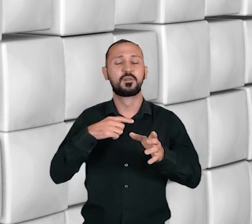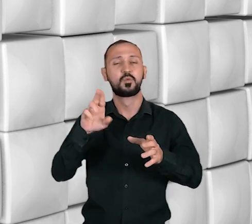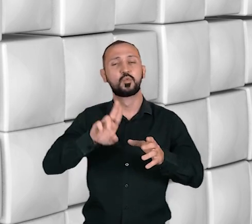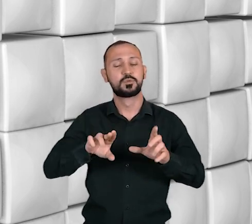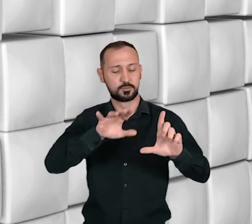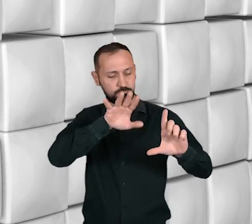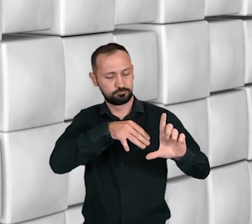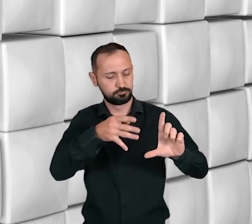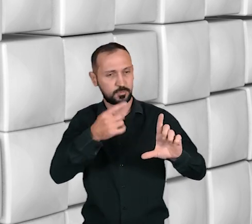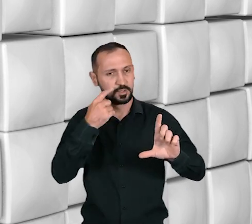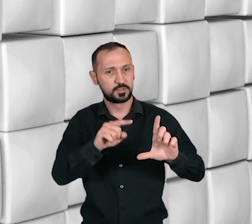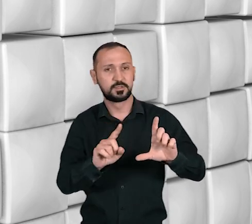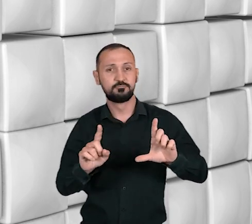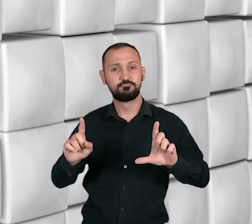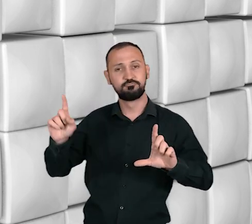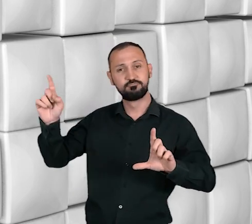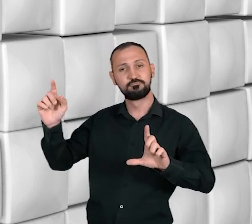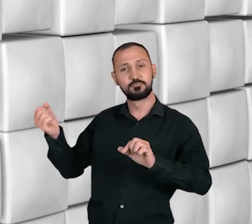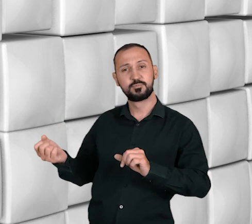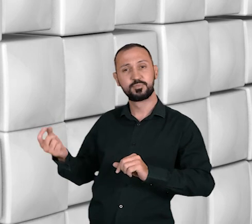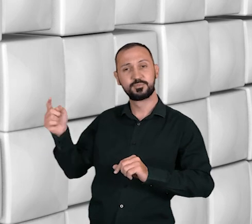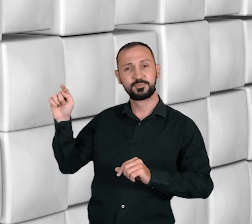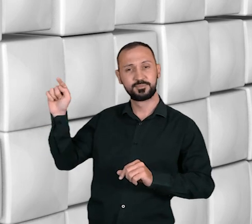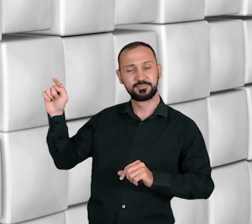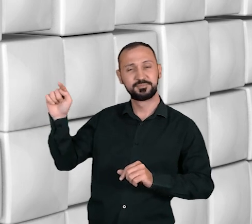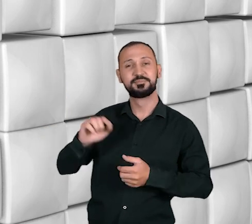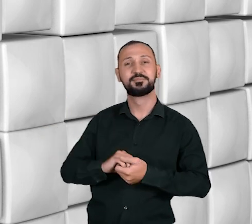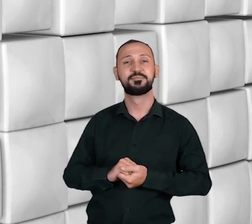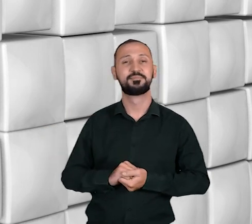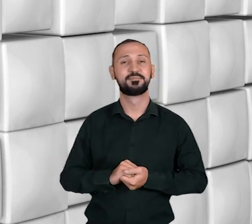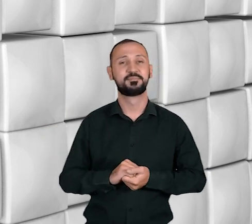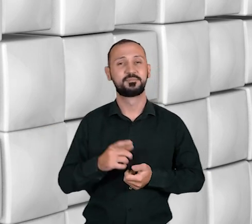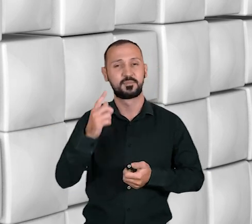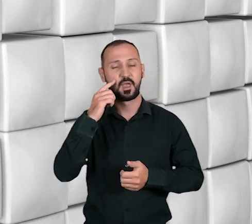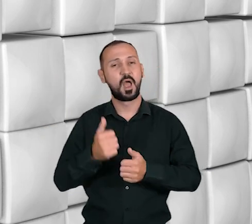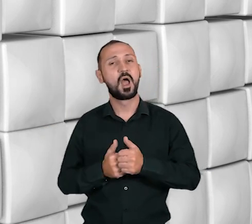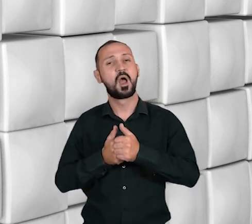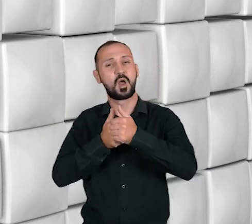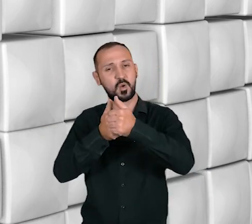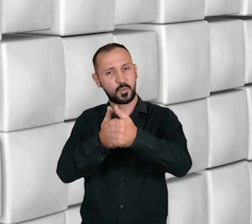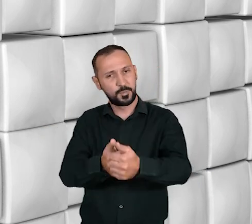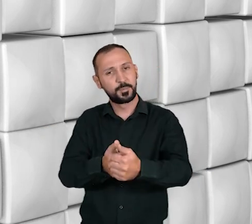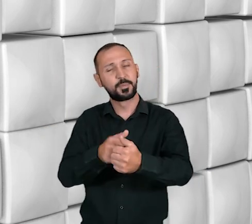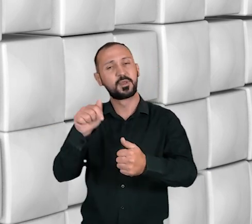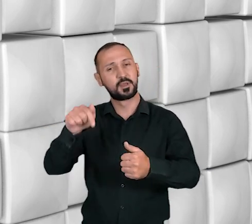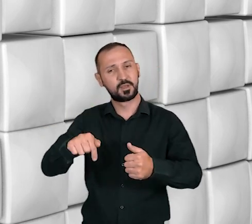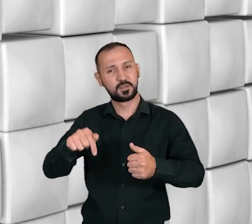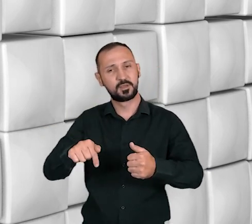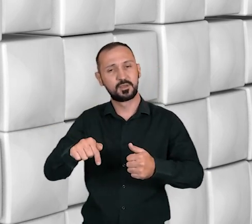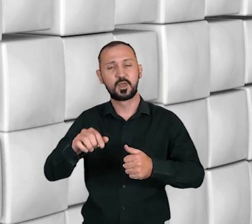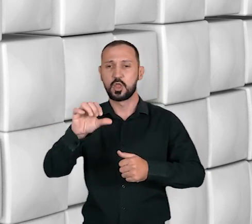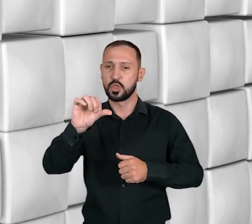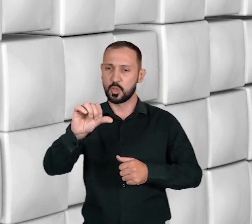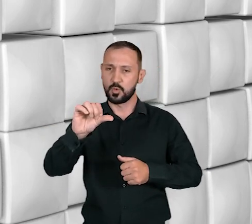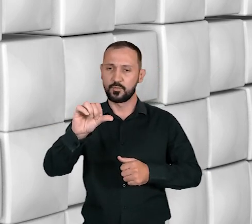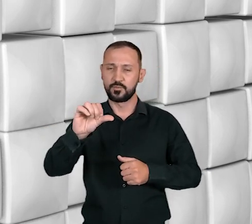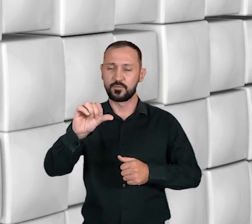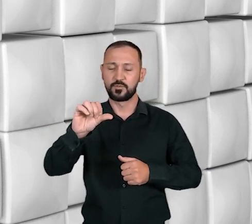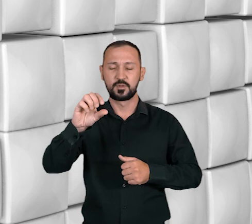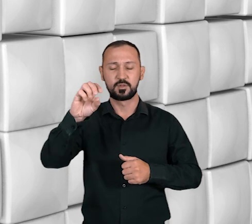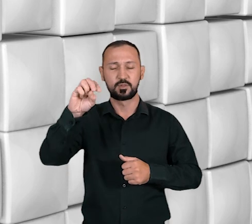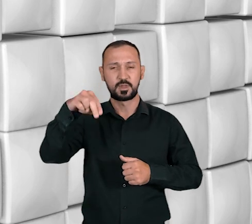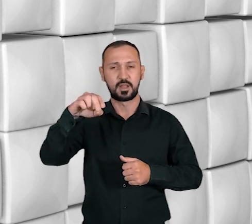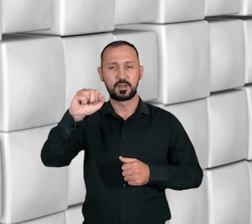por meio do QR Code, que aparece agora em sua tela. Siga acompanhando aqui no canal 9 da